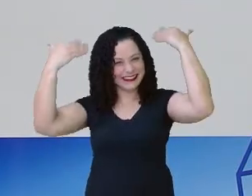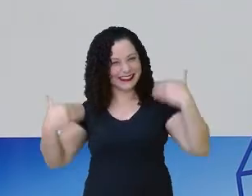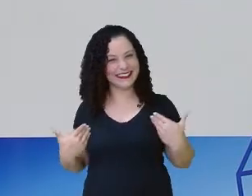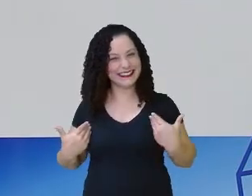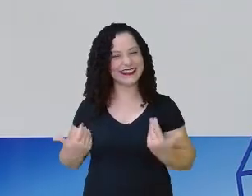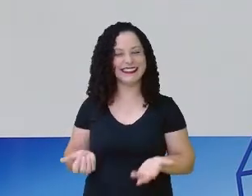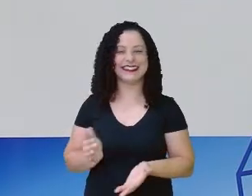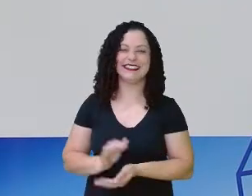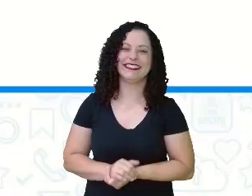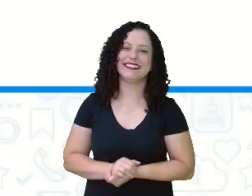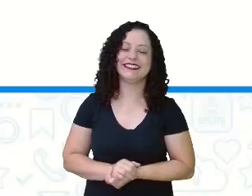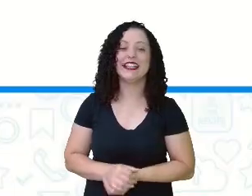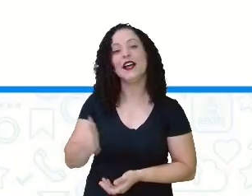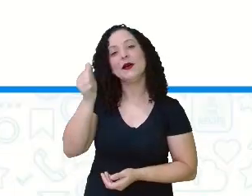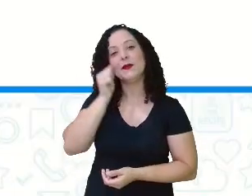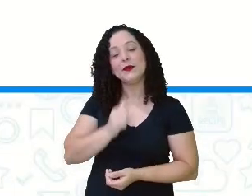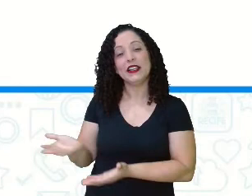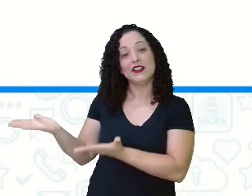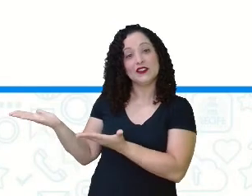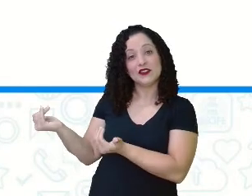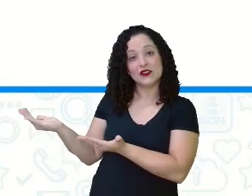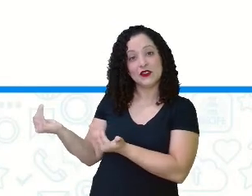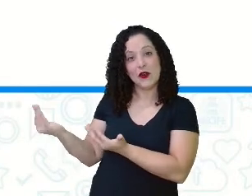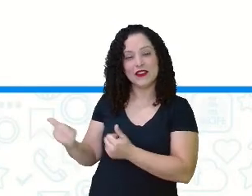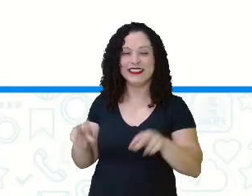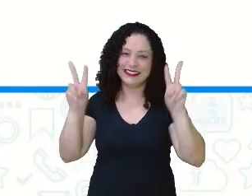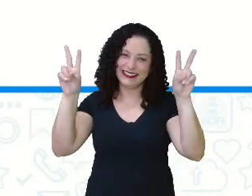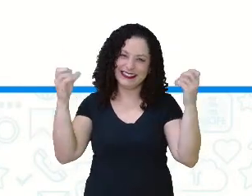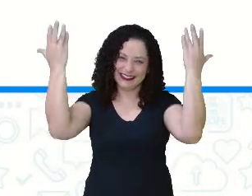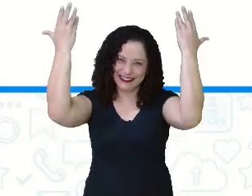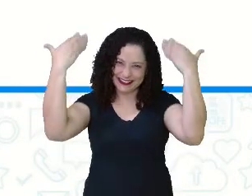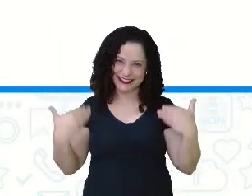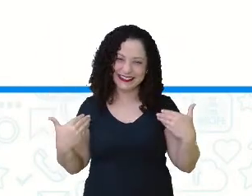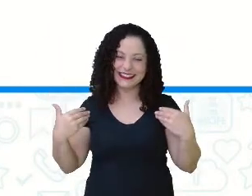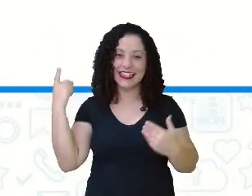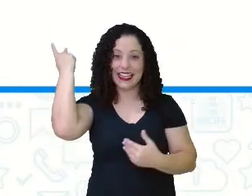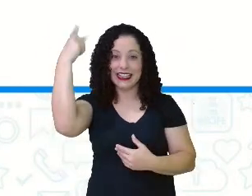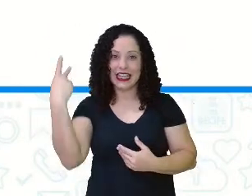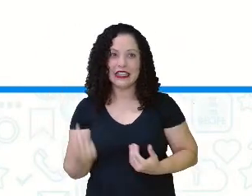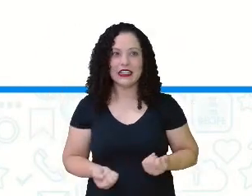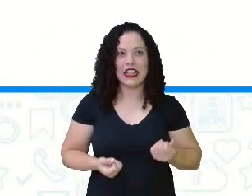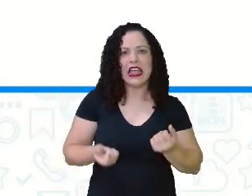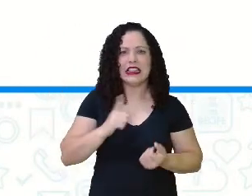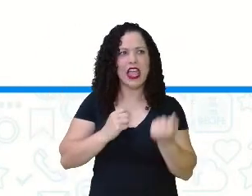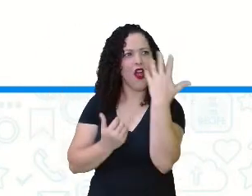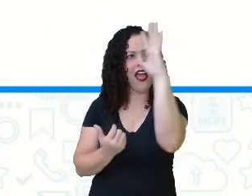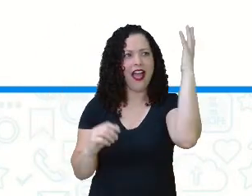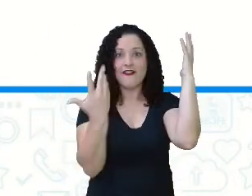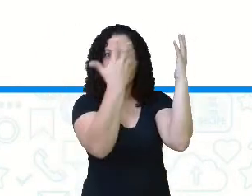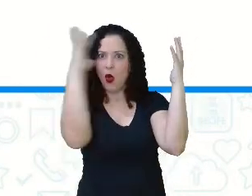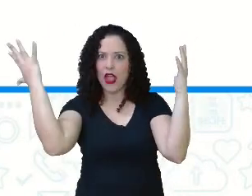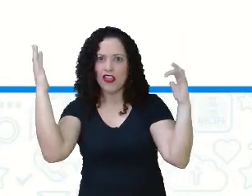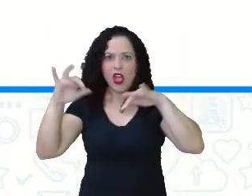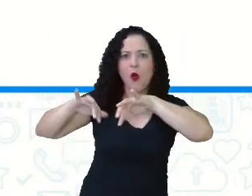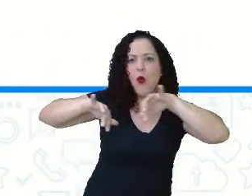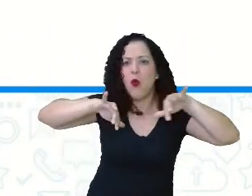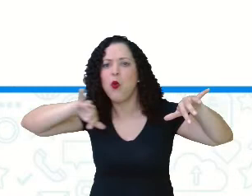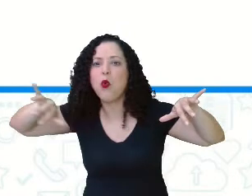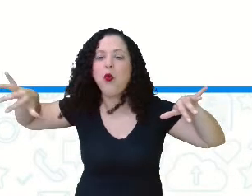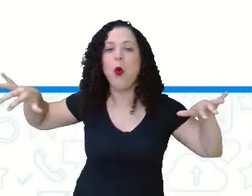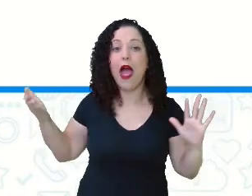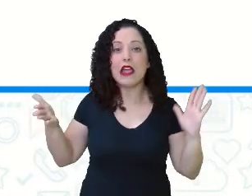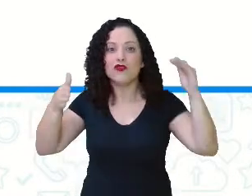certo? A jovem Branca de Neve, parênteses, Késia, se esconde na floresta na casa de 7 anões, mas